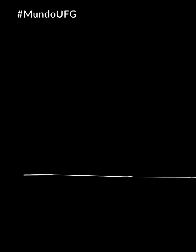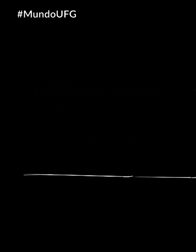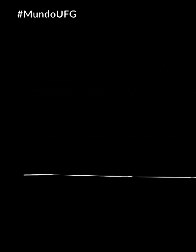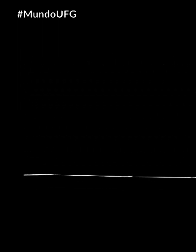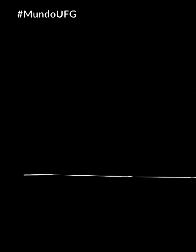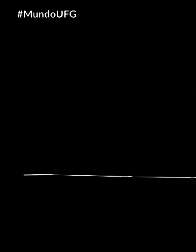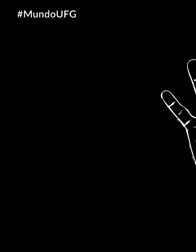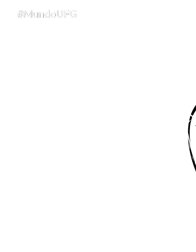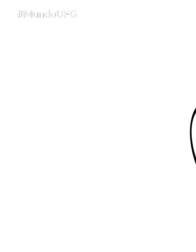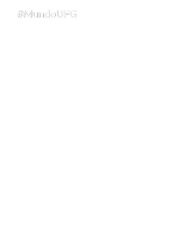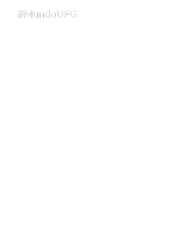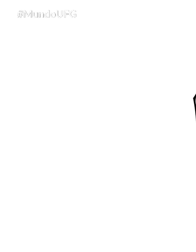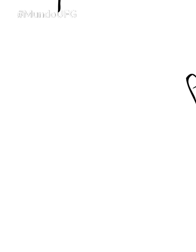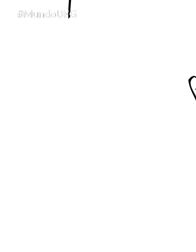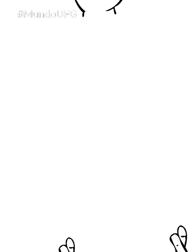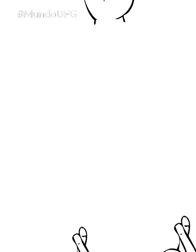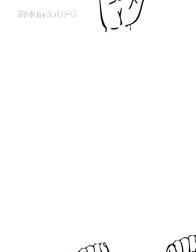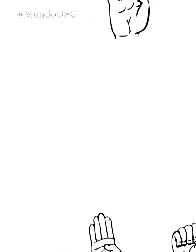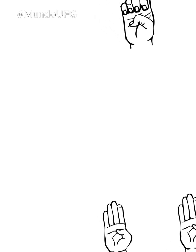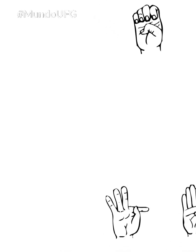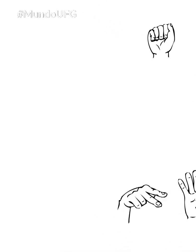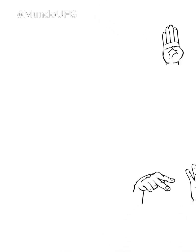a Hora do Conto na TV, né?